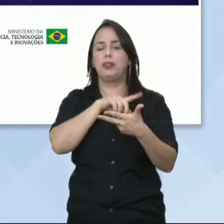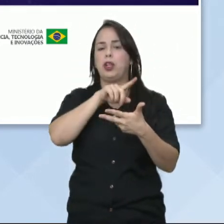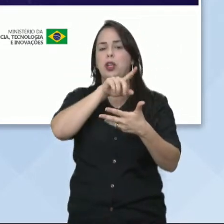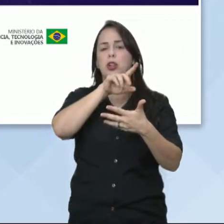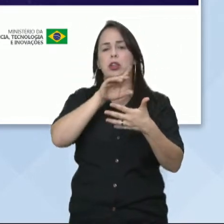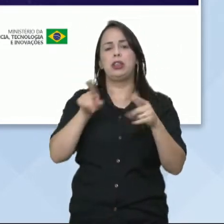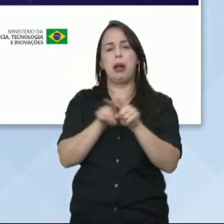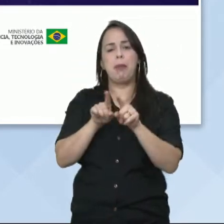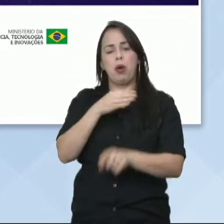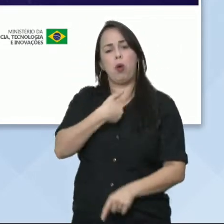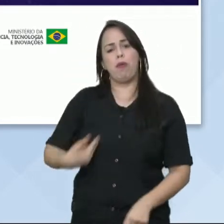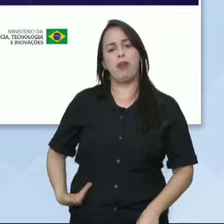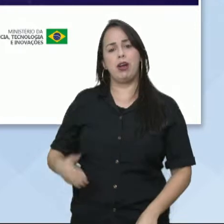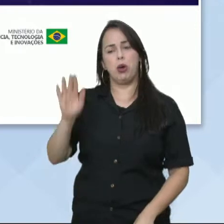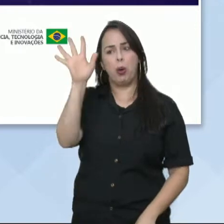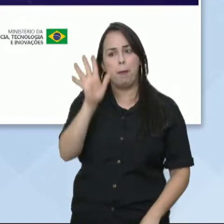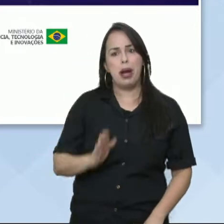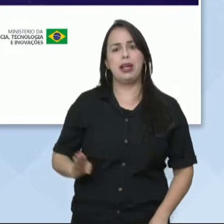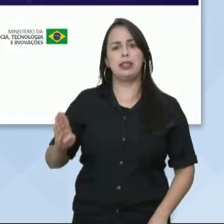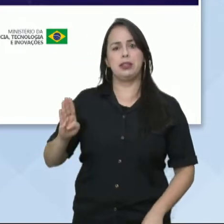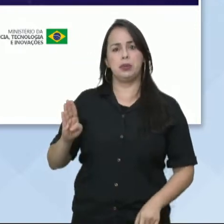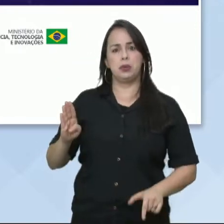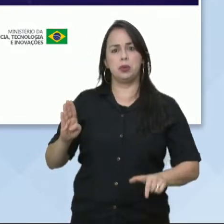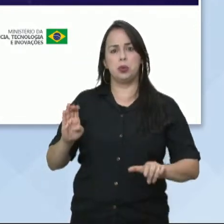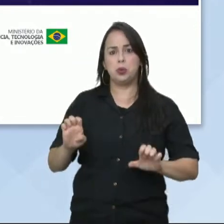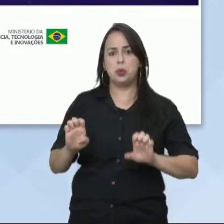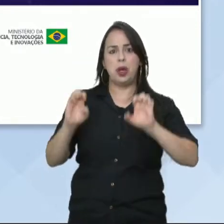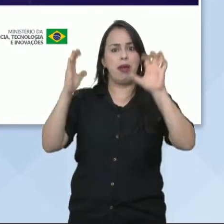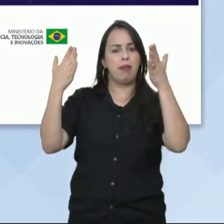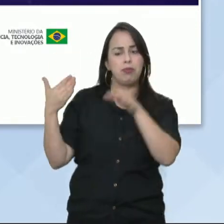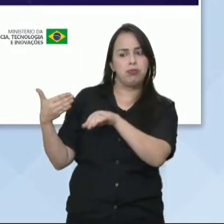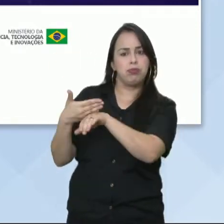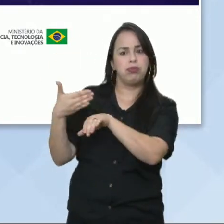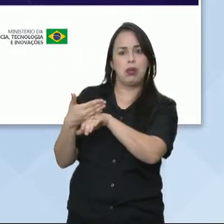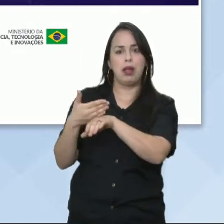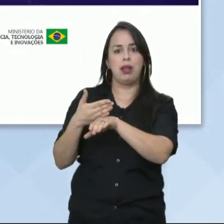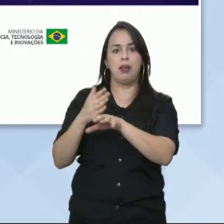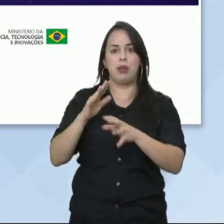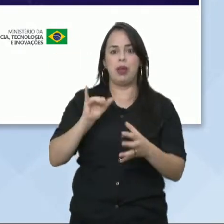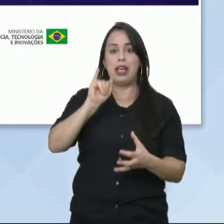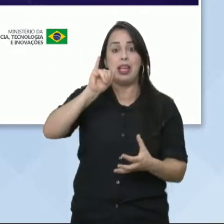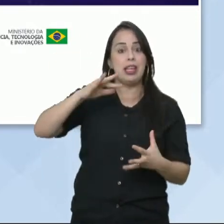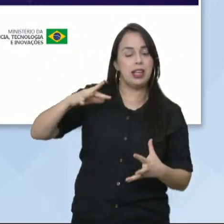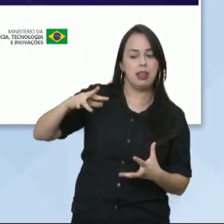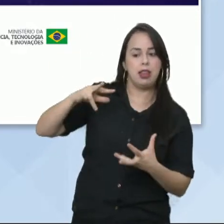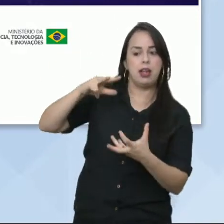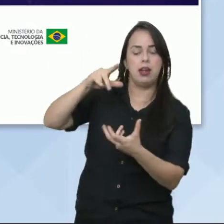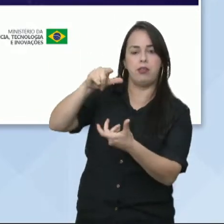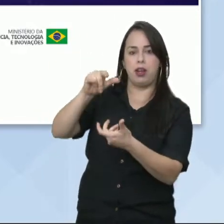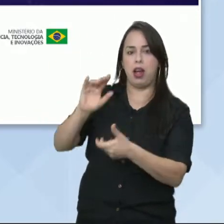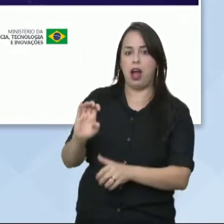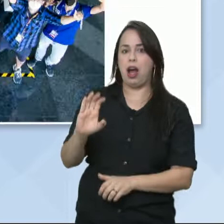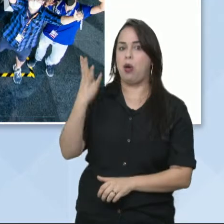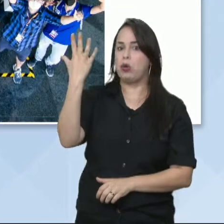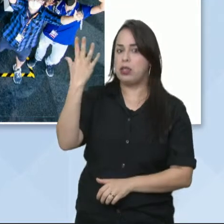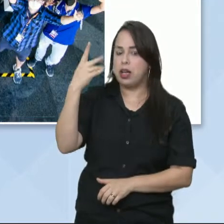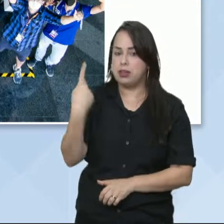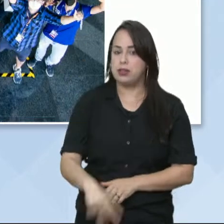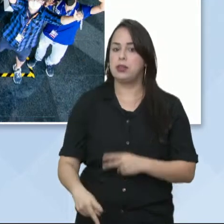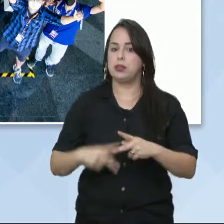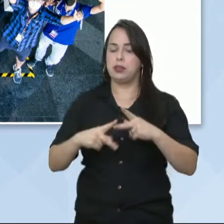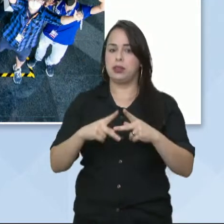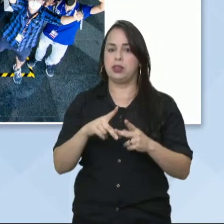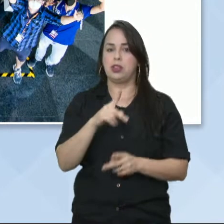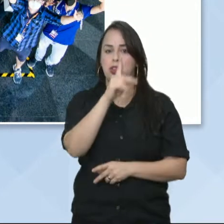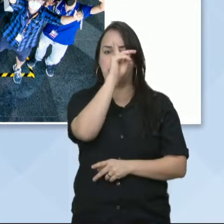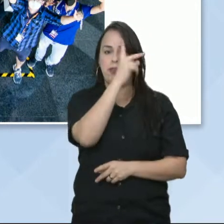governo brasileiro participando desse grande evento. É um evento internacional que vai acontecer aqui em São José dos Campos, de 26 de